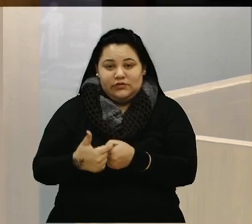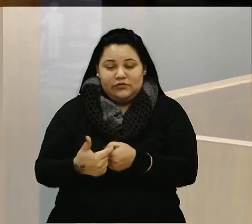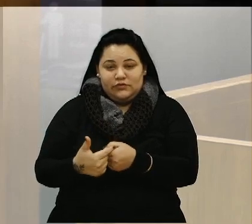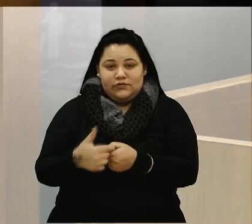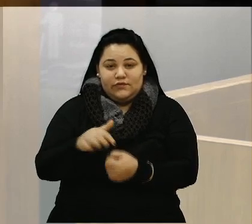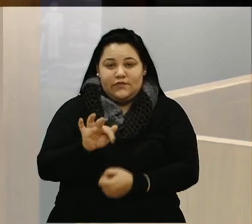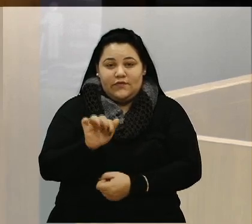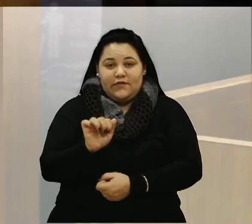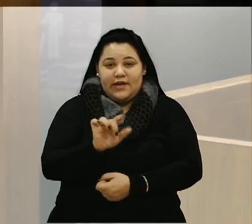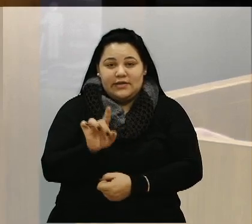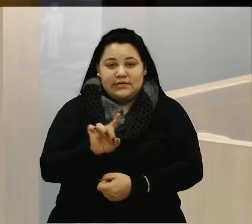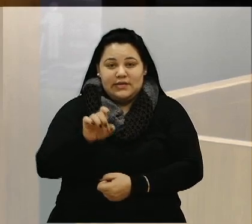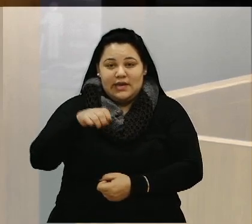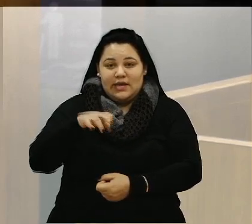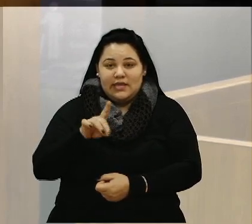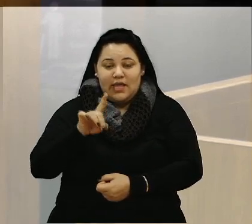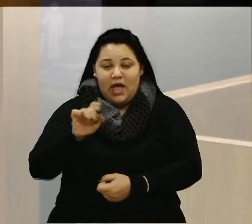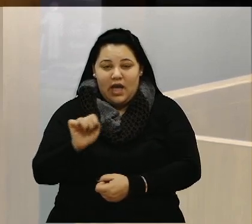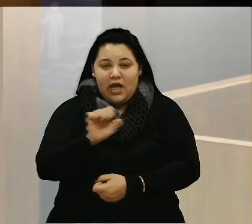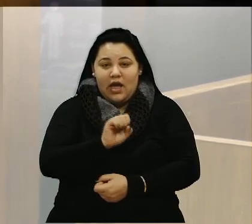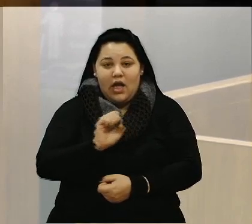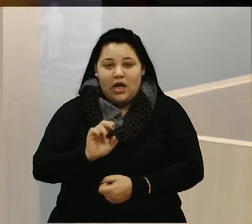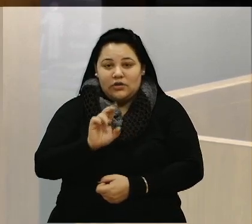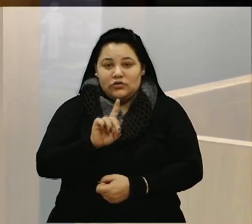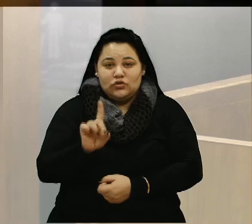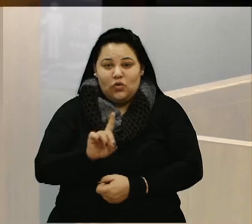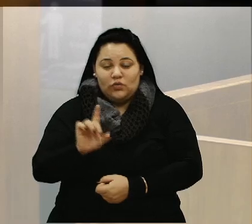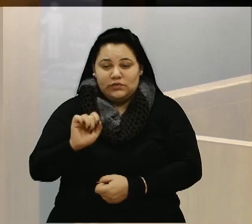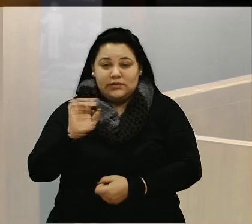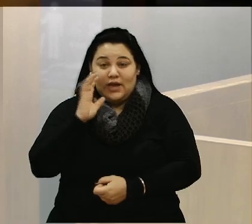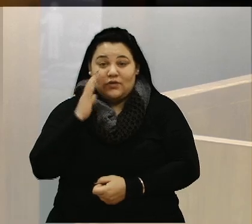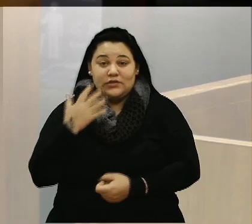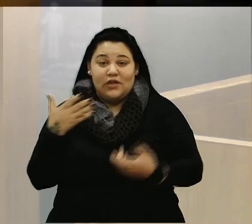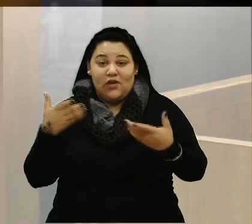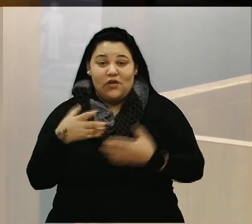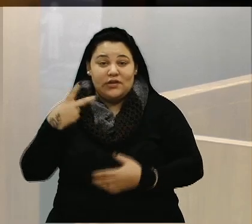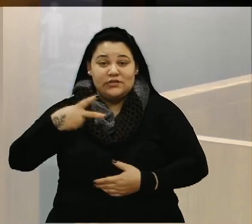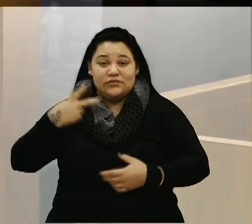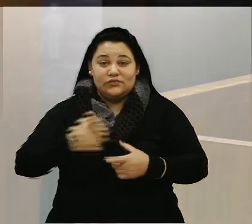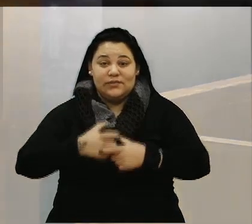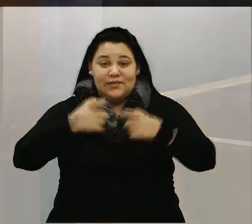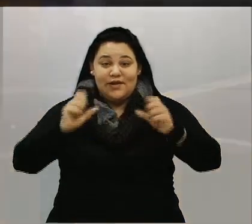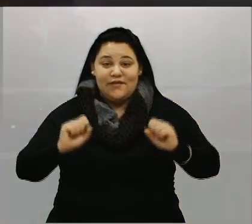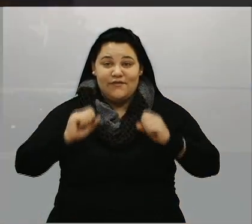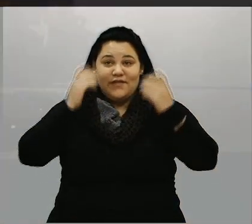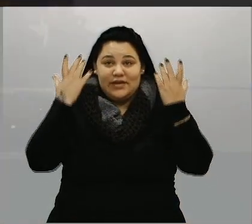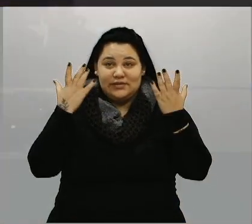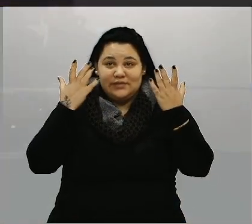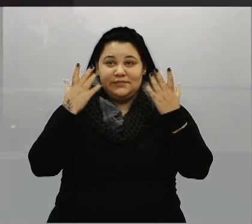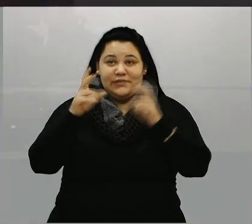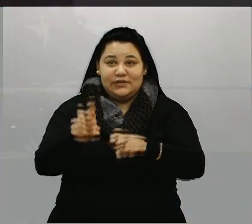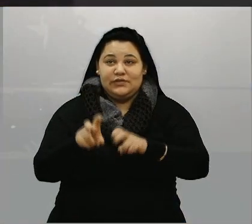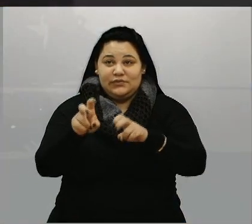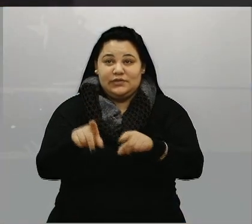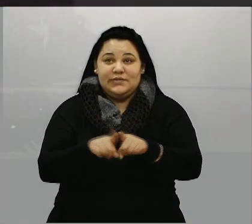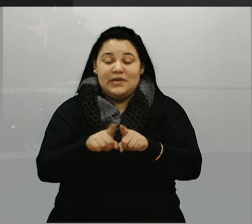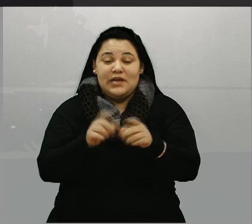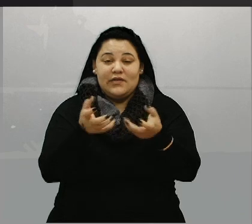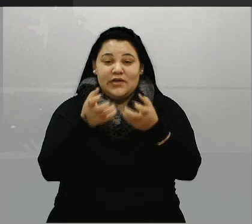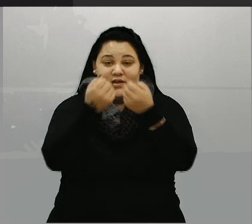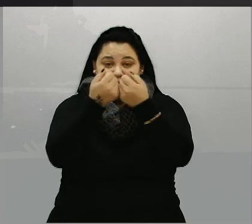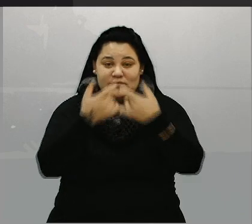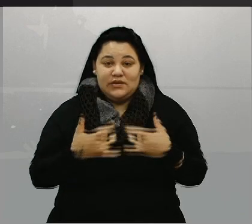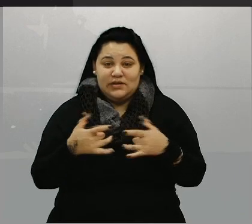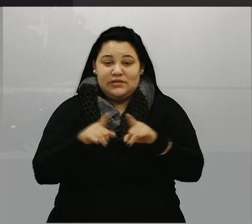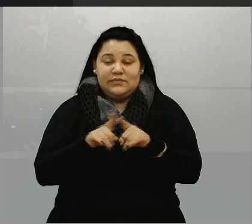no momento a segunda maior festa do nosso município, que é a Festa do Agricultor. Queria dizer que foi a